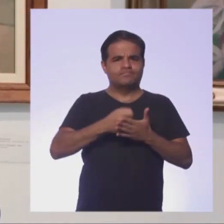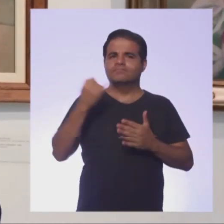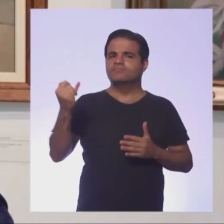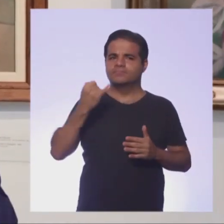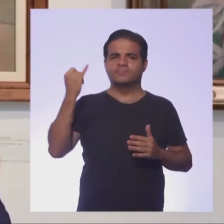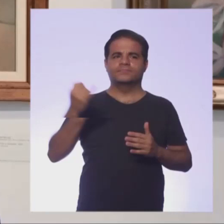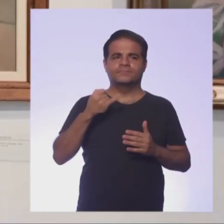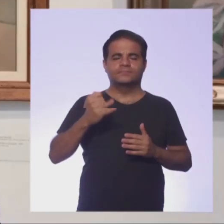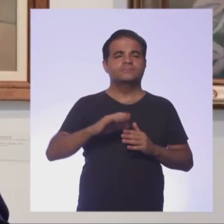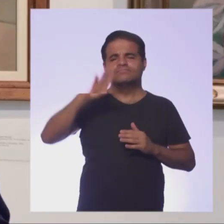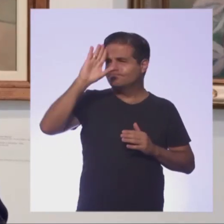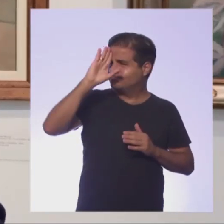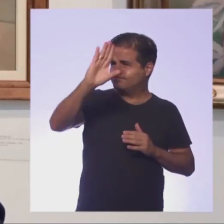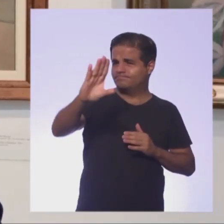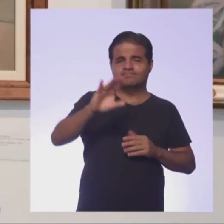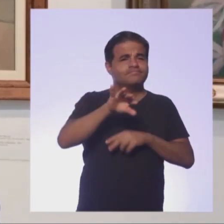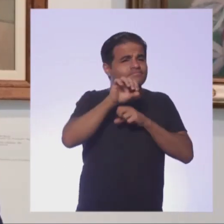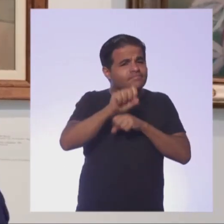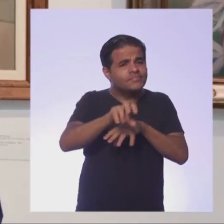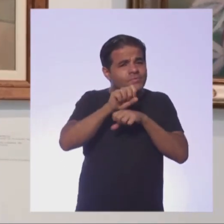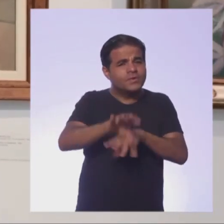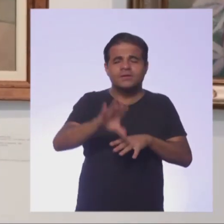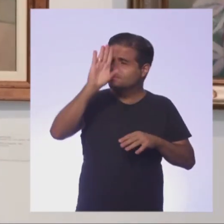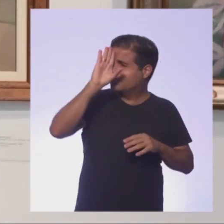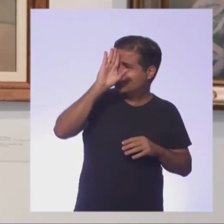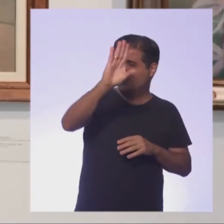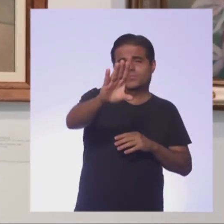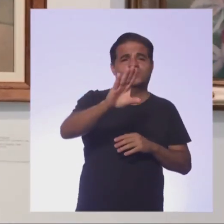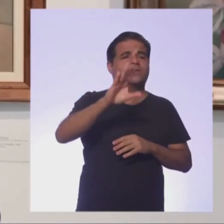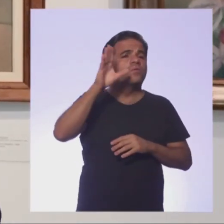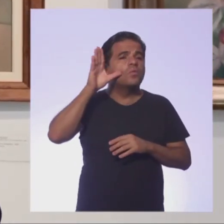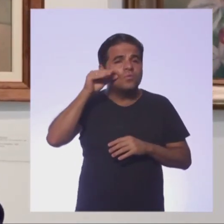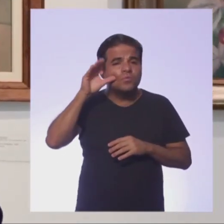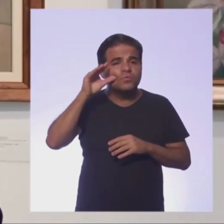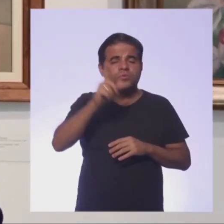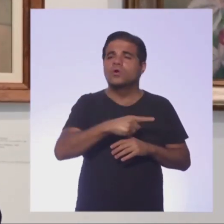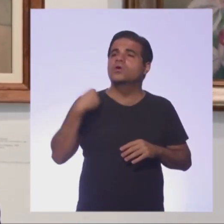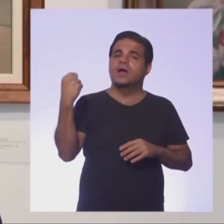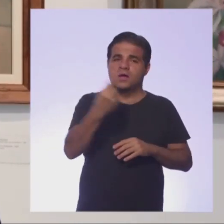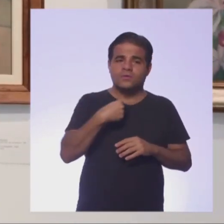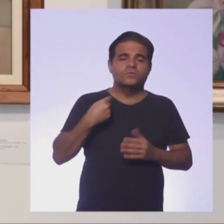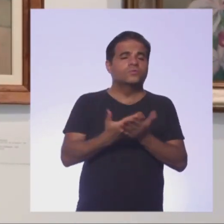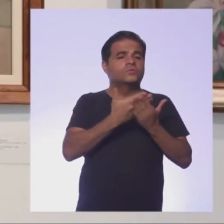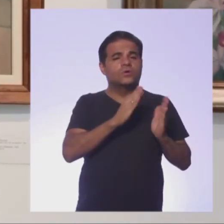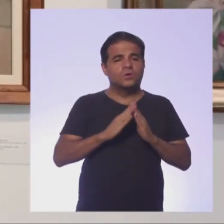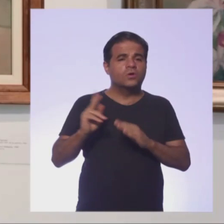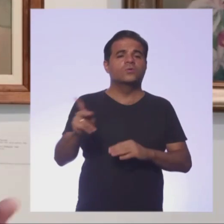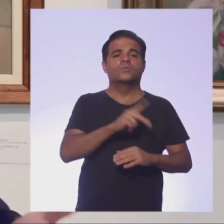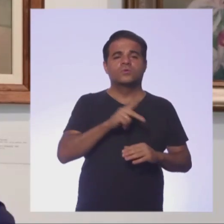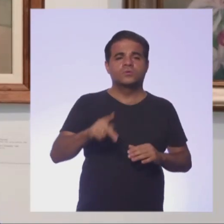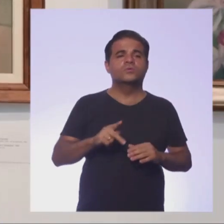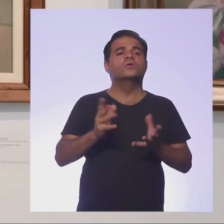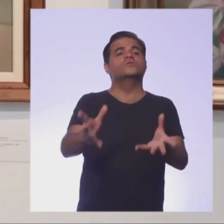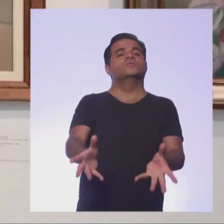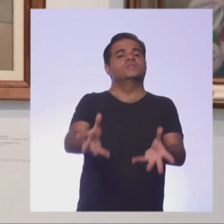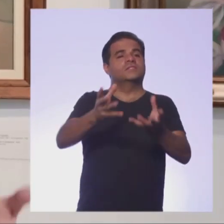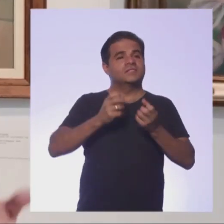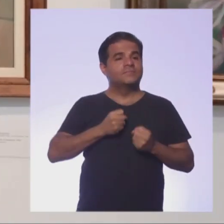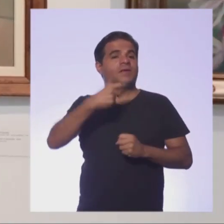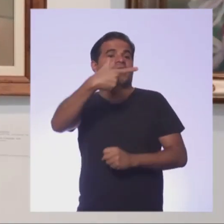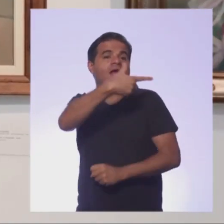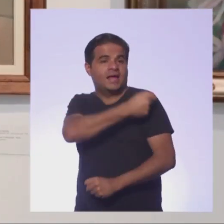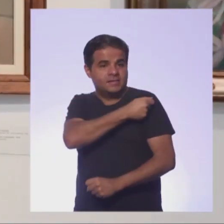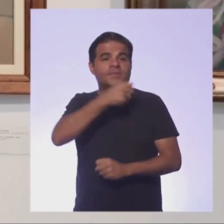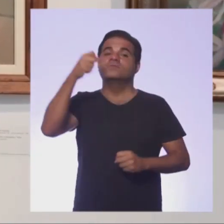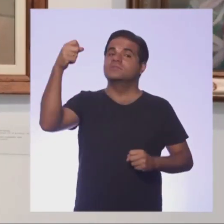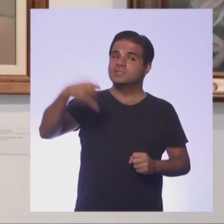importante. Prioridade para a educação, prioridade para os funcionários, para os professores receberem a vacina,